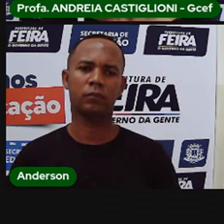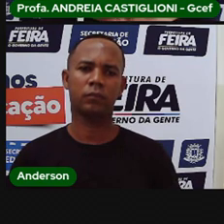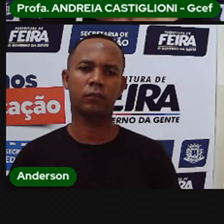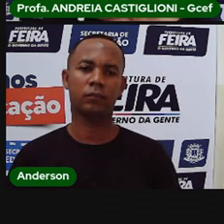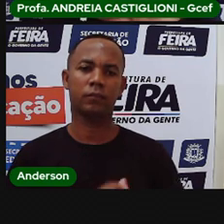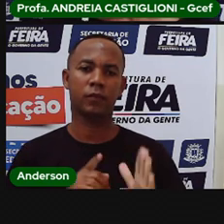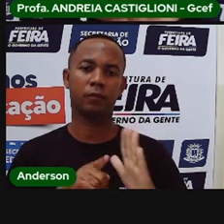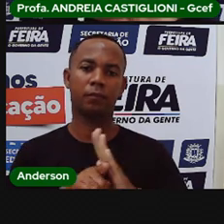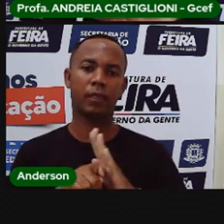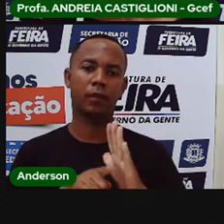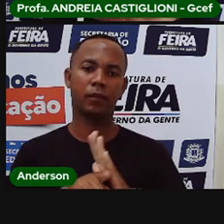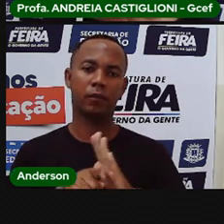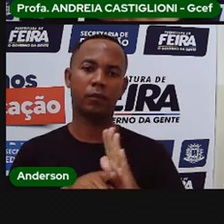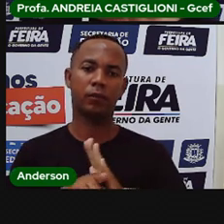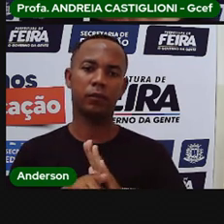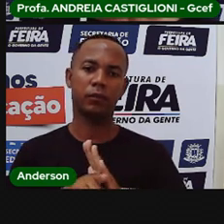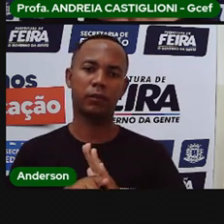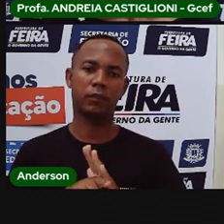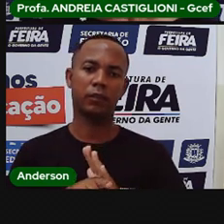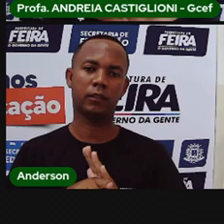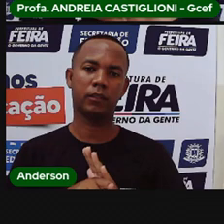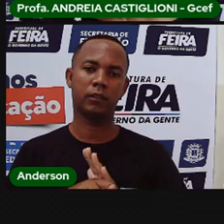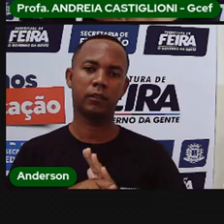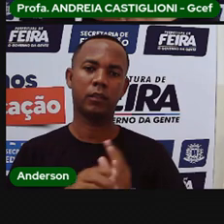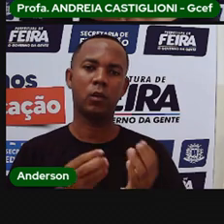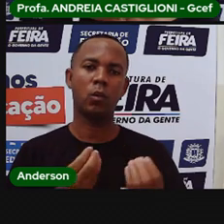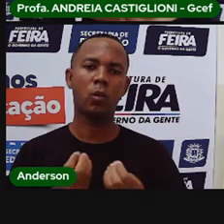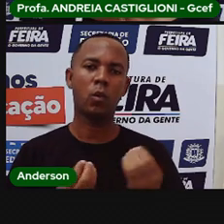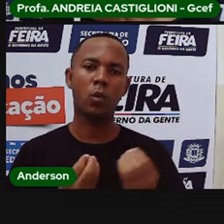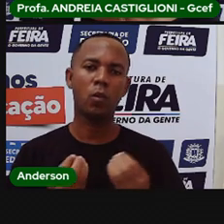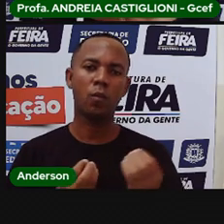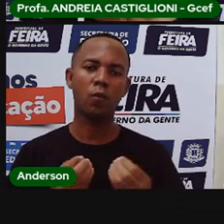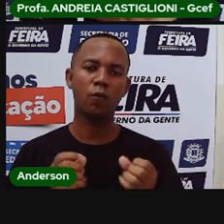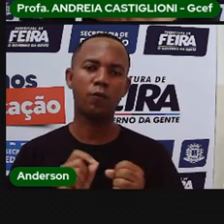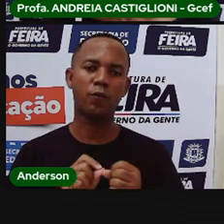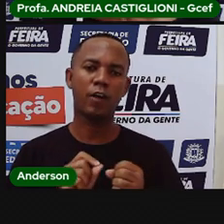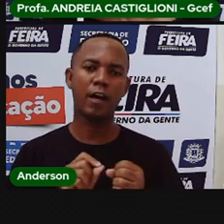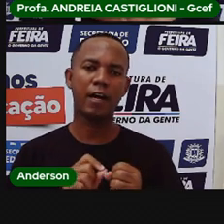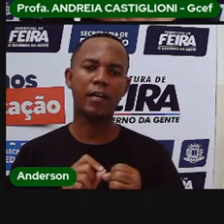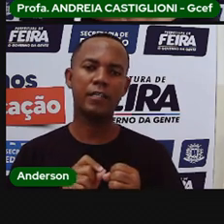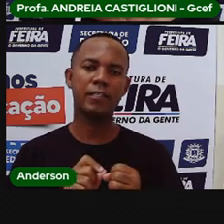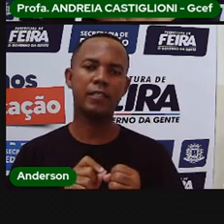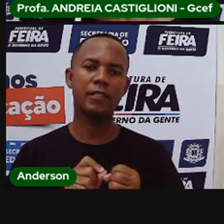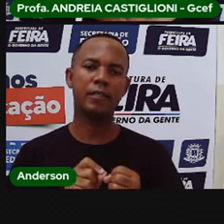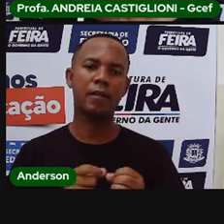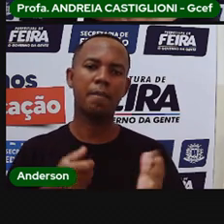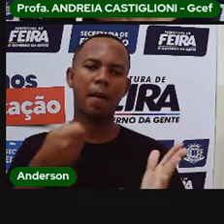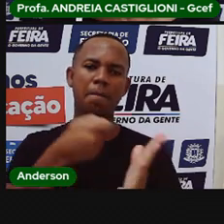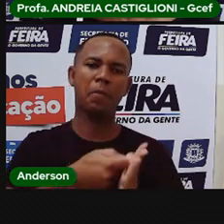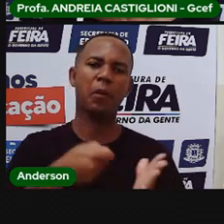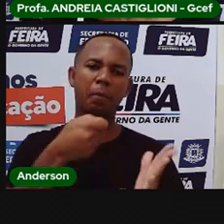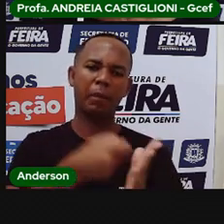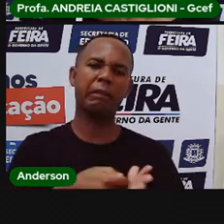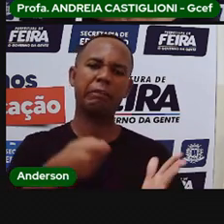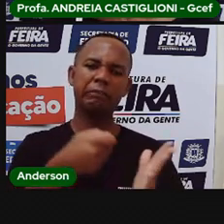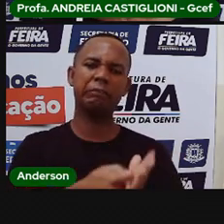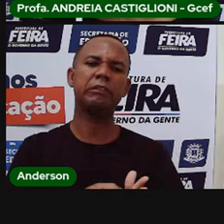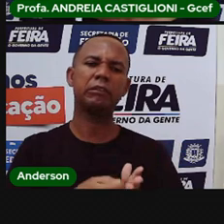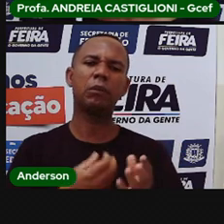Essa pergunta veio do chat. Como é que se faz para ser protagonista? Tchan, tchan,